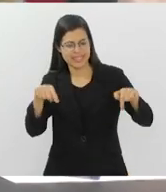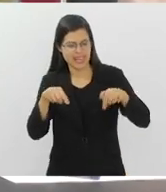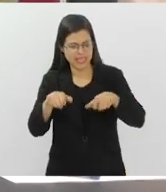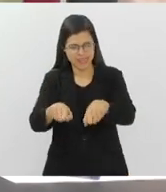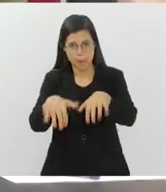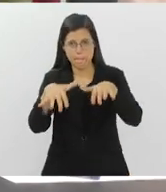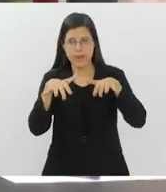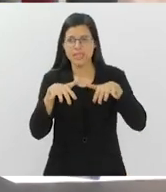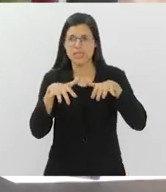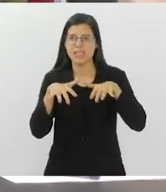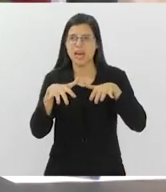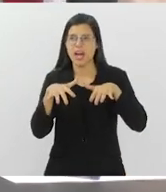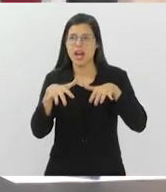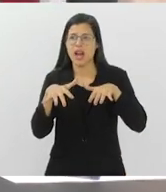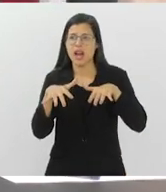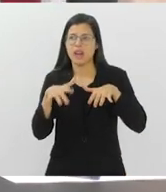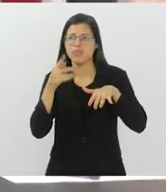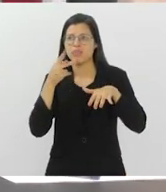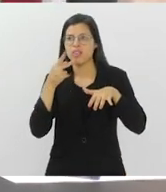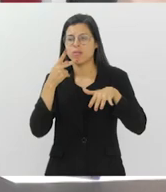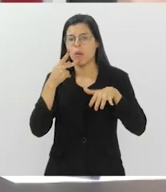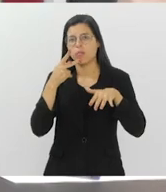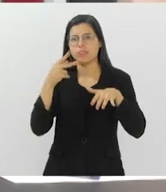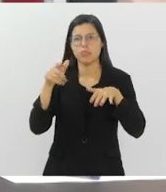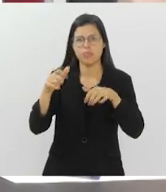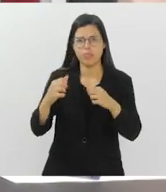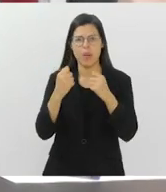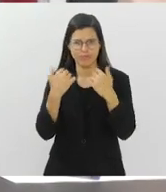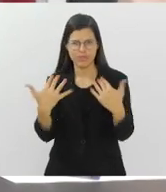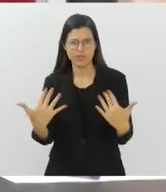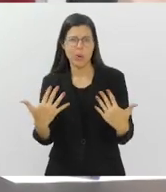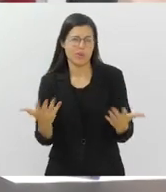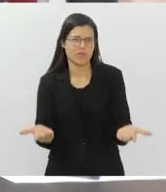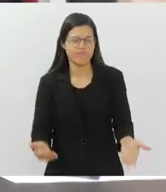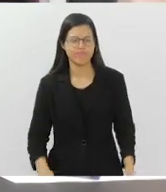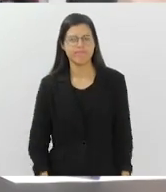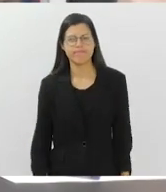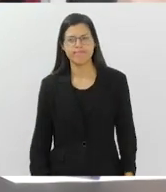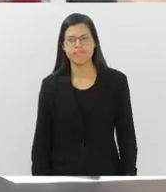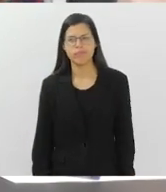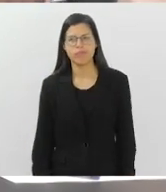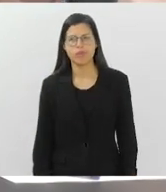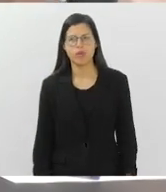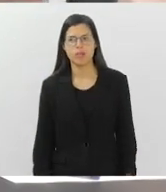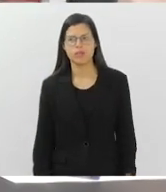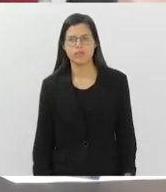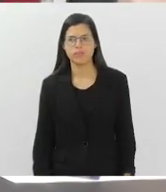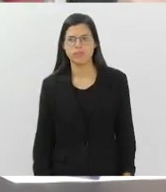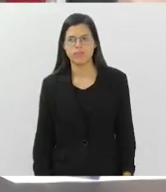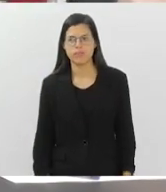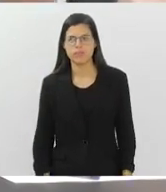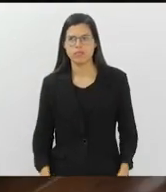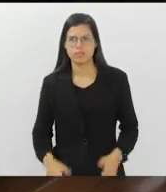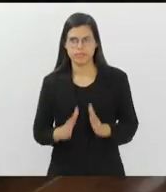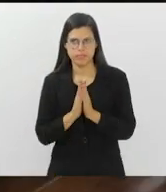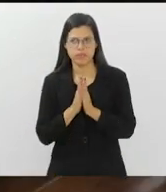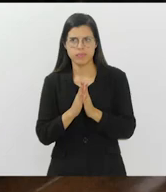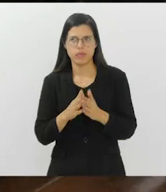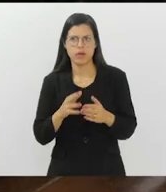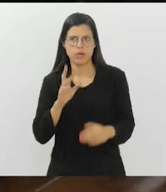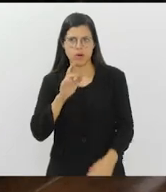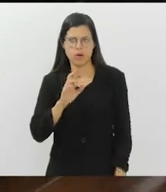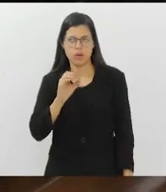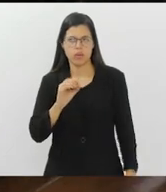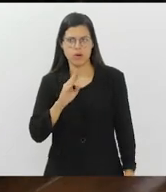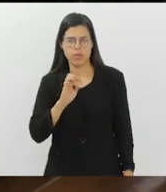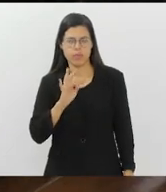lá na outra, né? Mas eu falei, não, vamos para o auditório, que aqui é... Vamos pensar no plenário. Isso aí. Por favor, senhora Roberta.